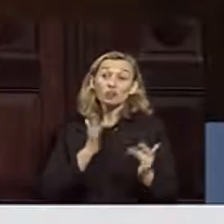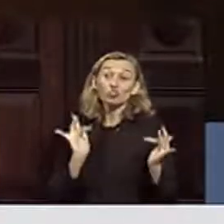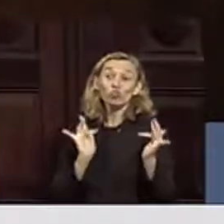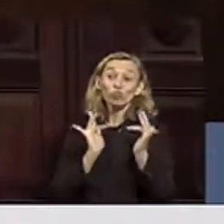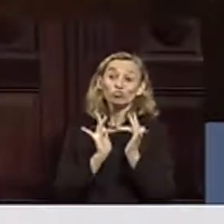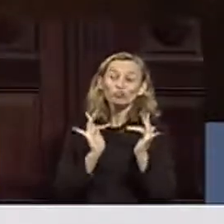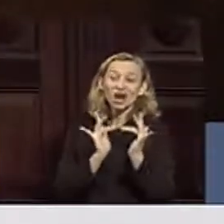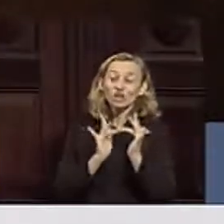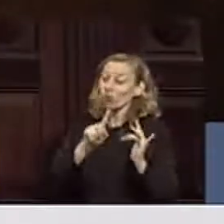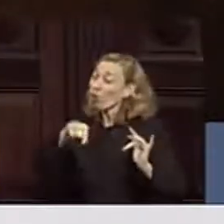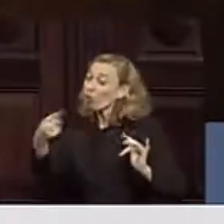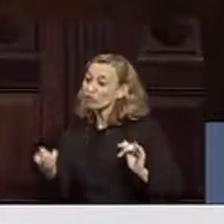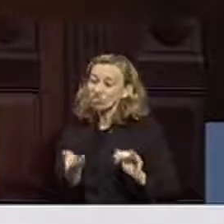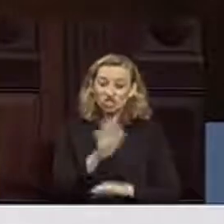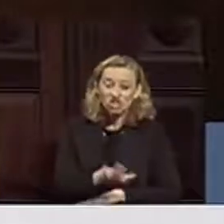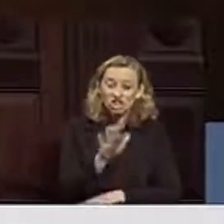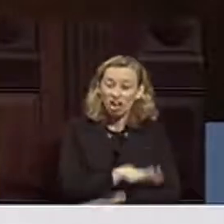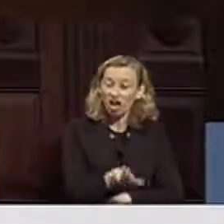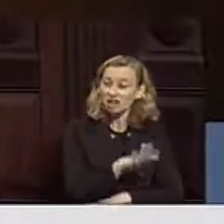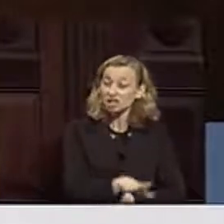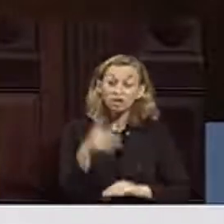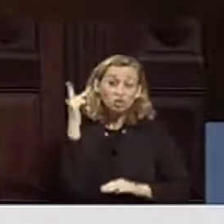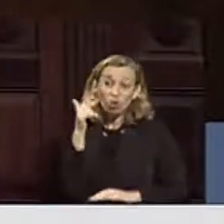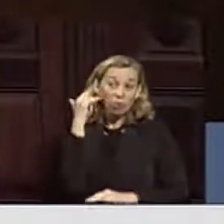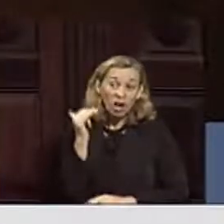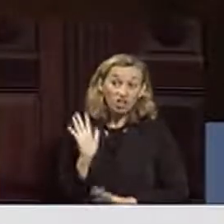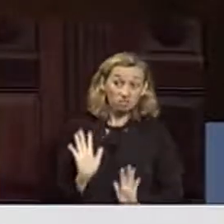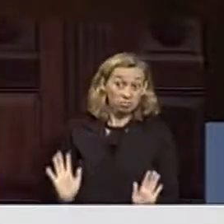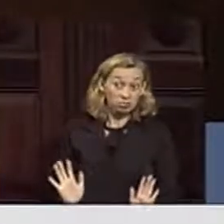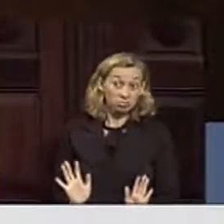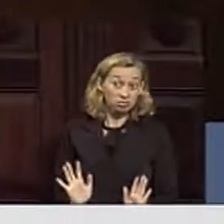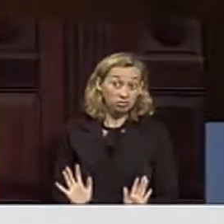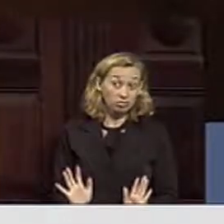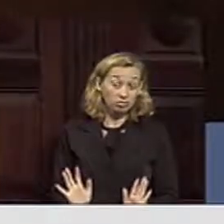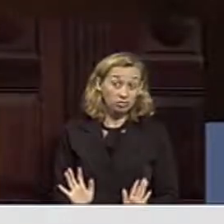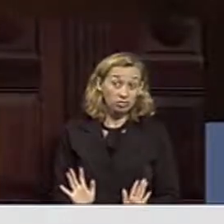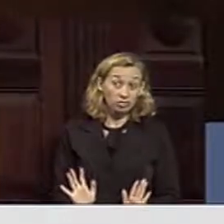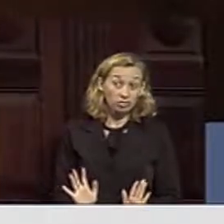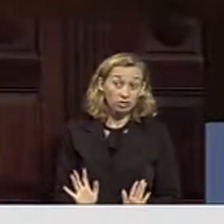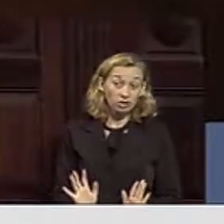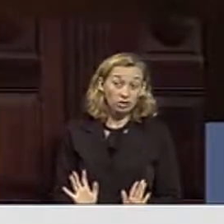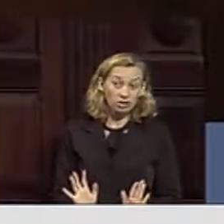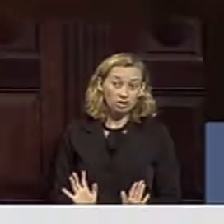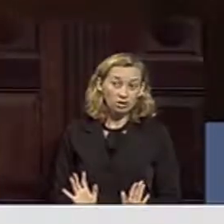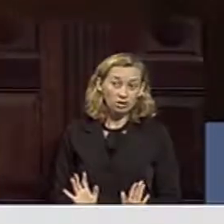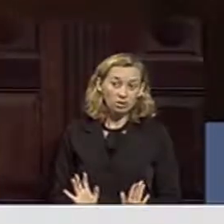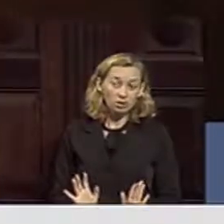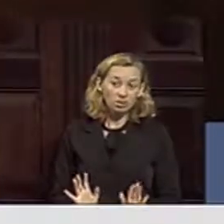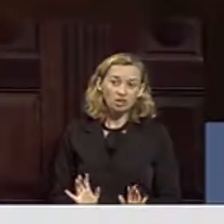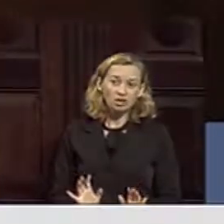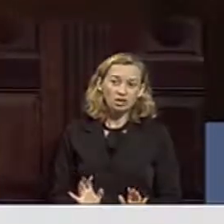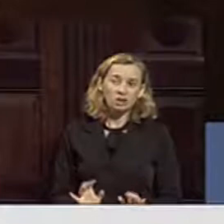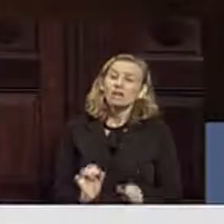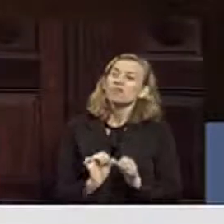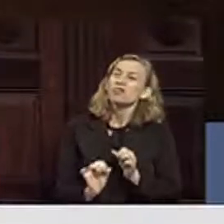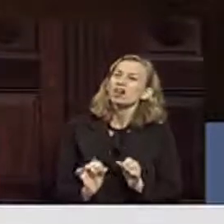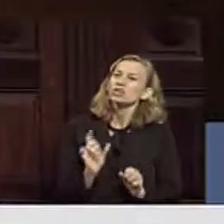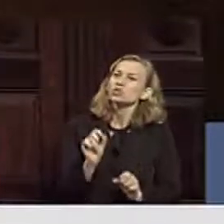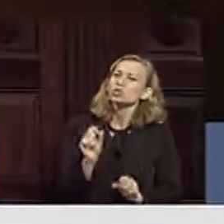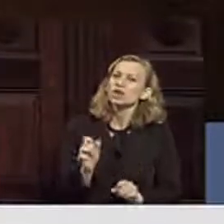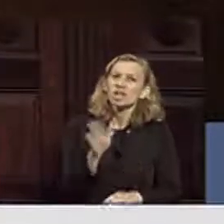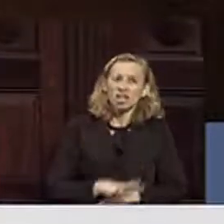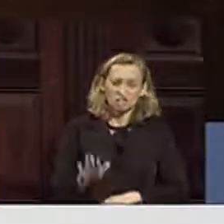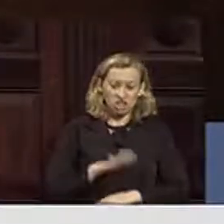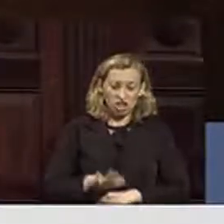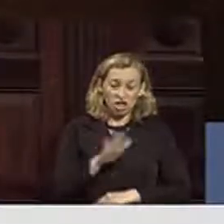com outras crianças que não têm necessidades especiais de aprendizagem. E isso faz com que as crianças que não